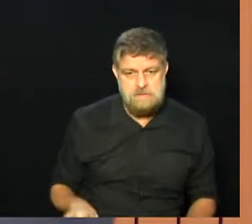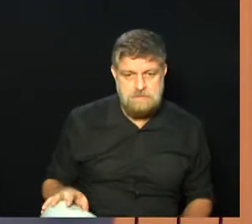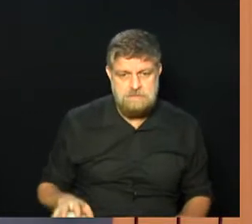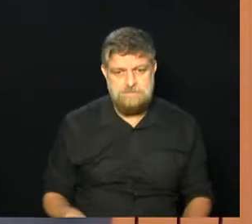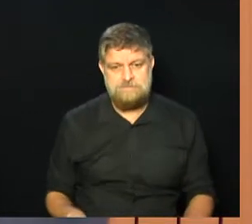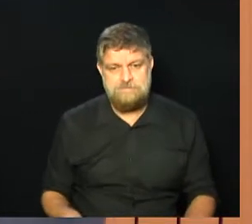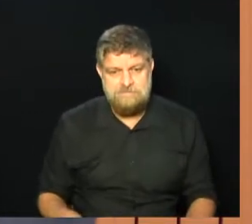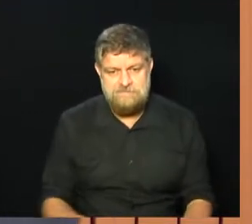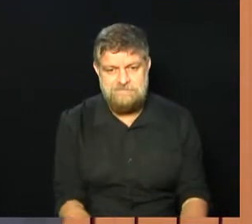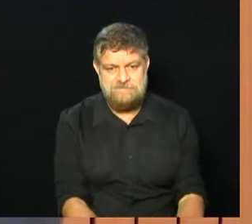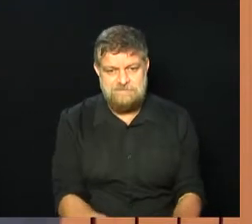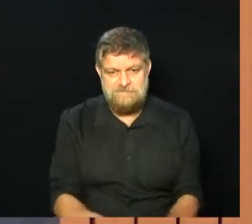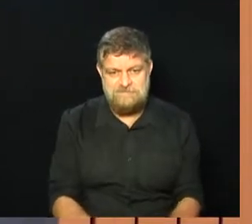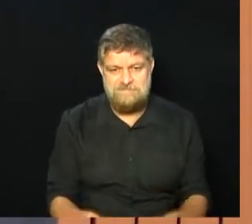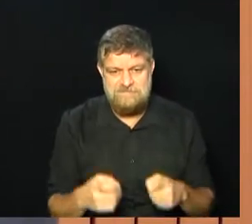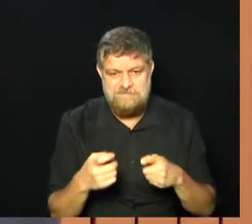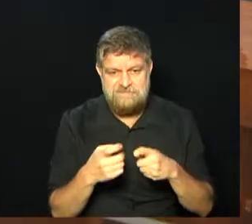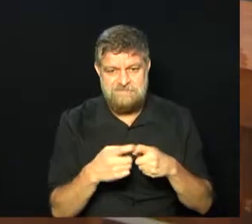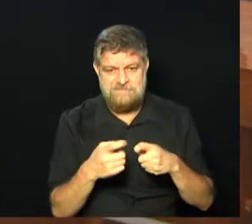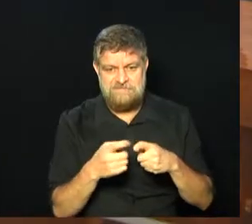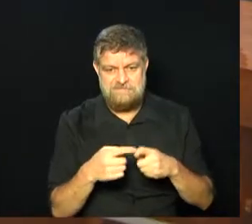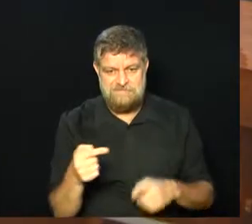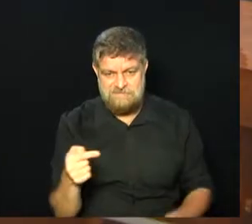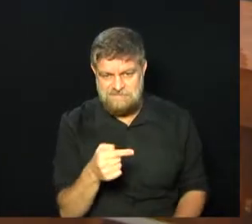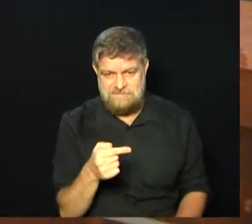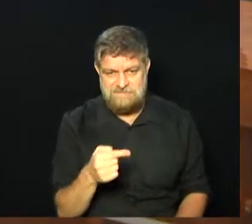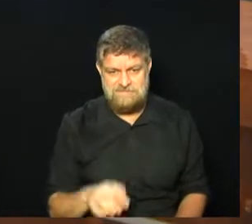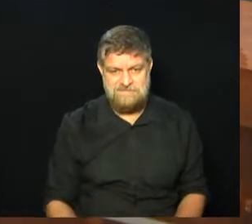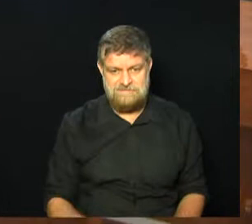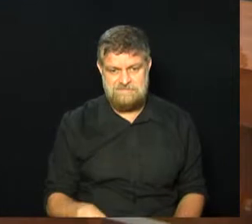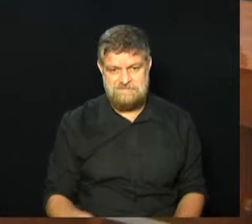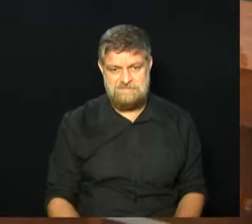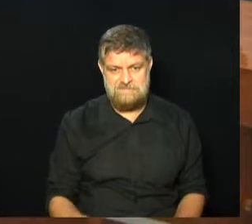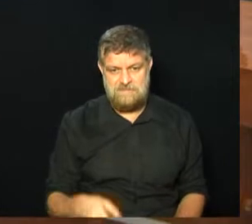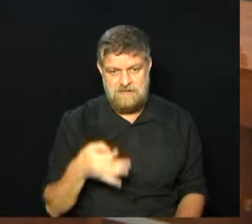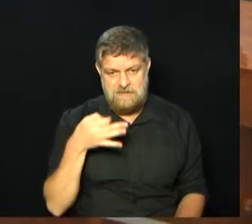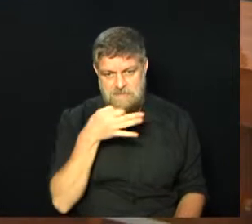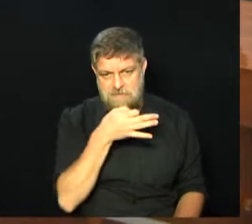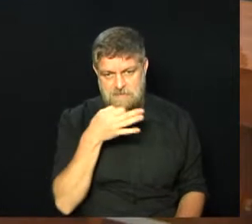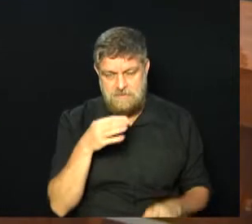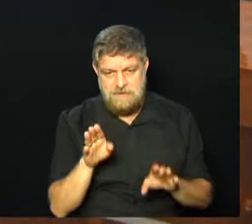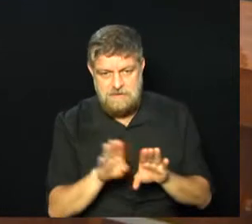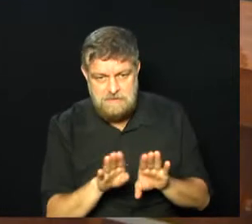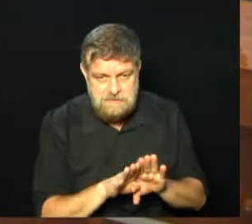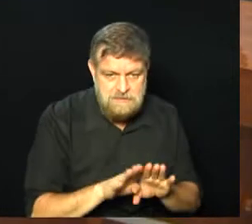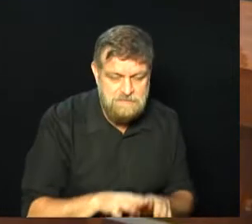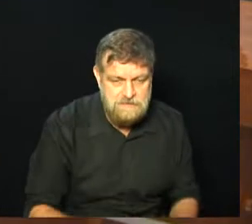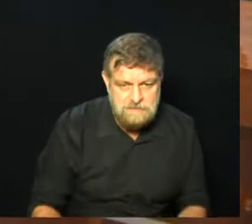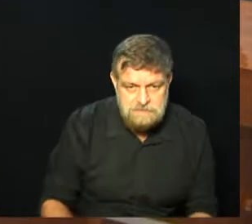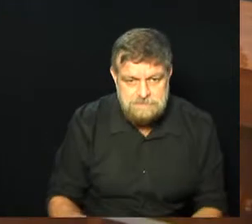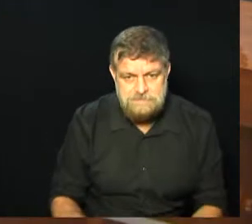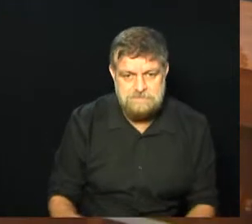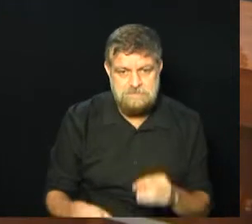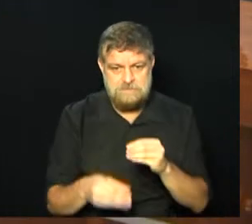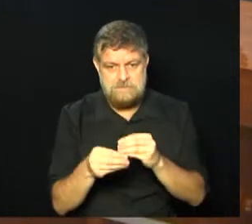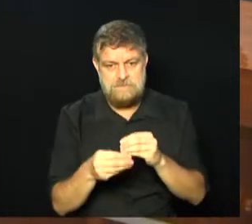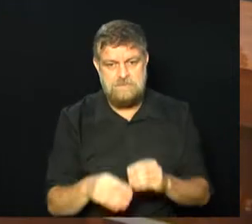urologista, agora na condição de urologista, para que ele também possa fazer aí algumas considerações. Eu